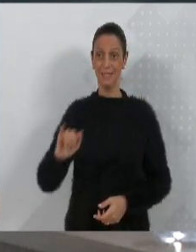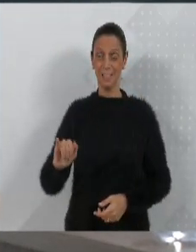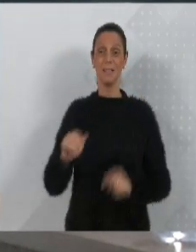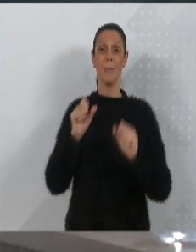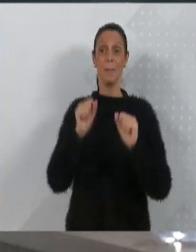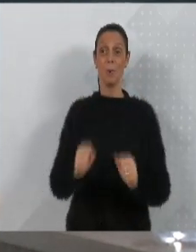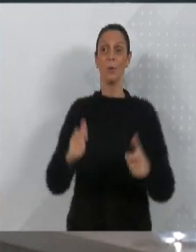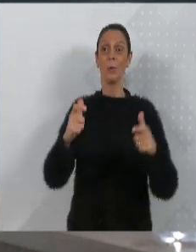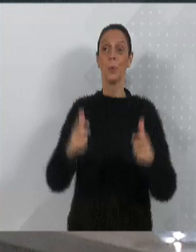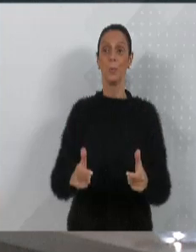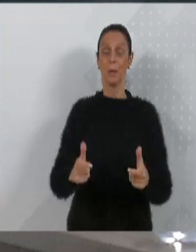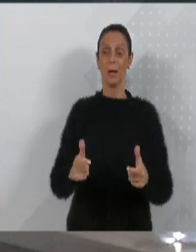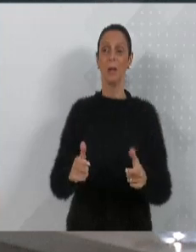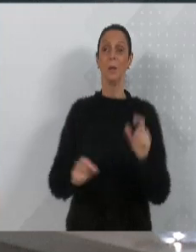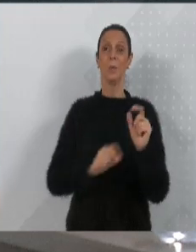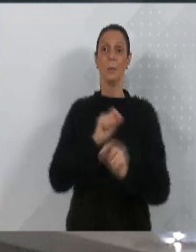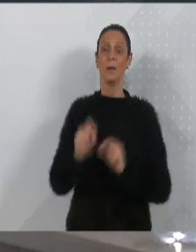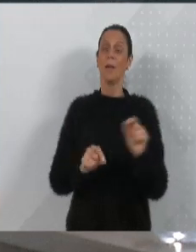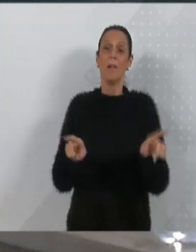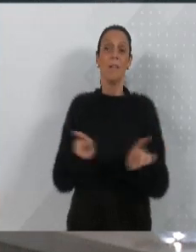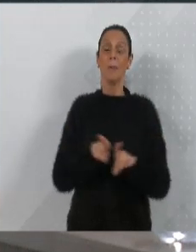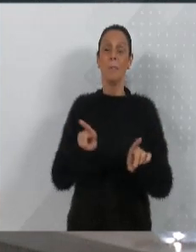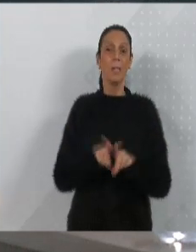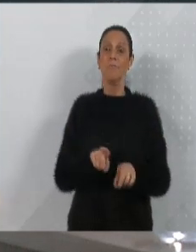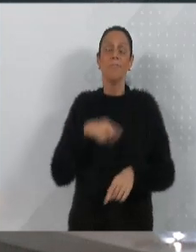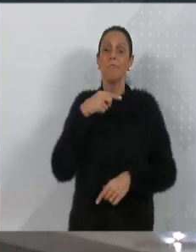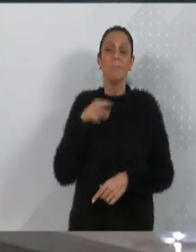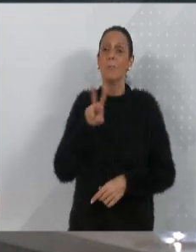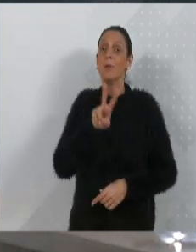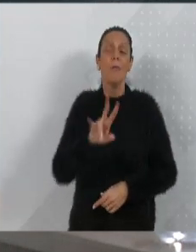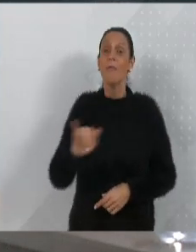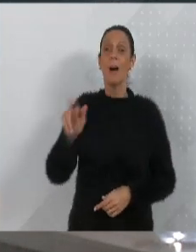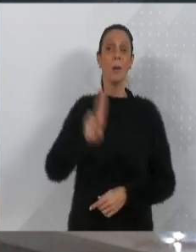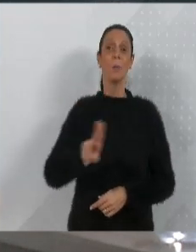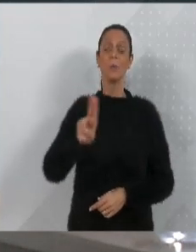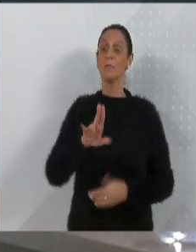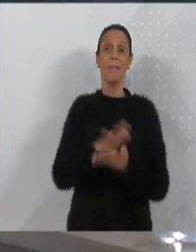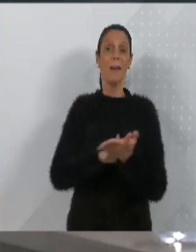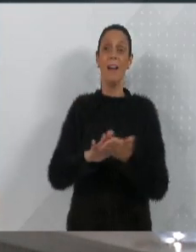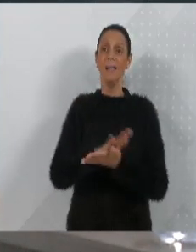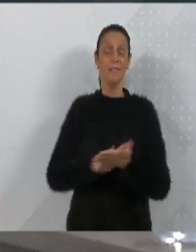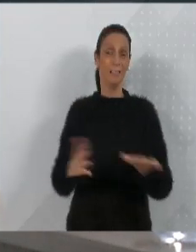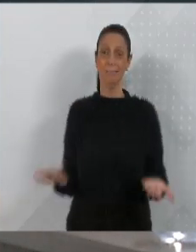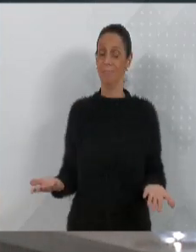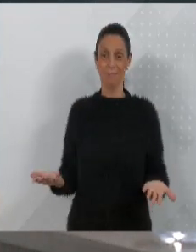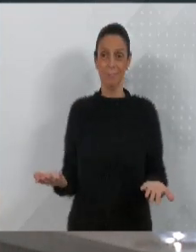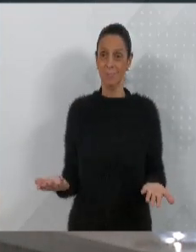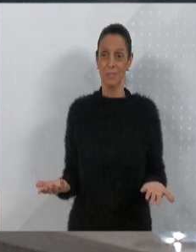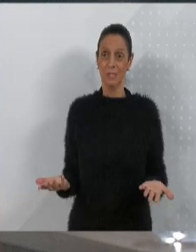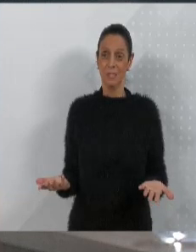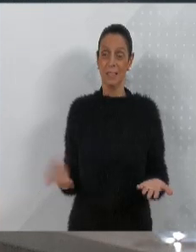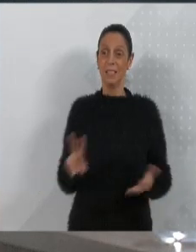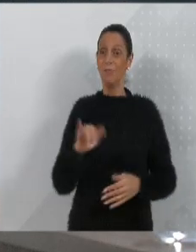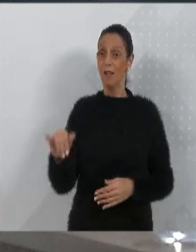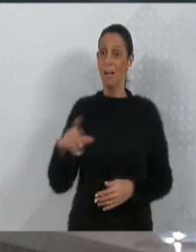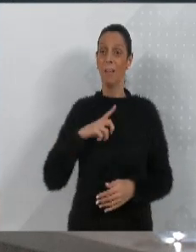local num tamanho de um elefante branco onde vai acondicionar vários cargos várias situações